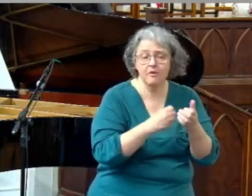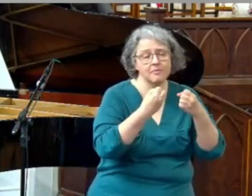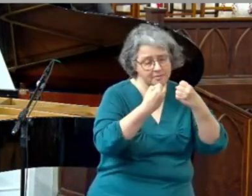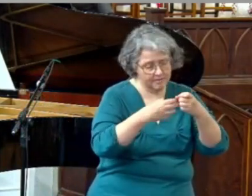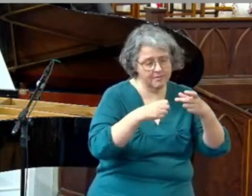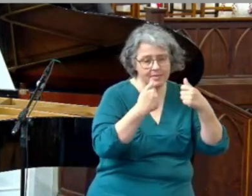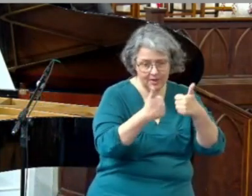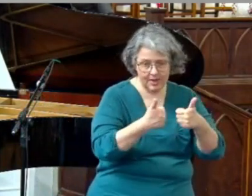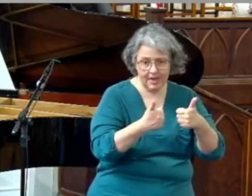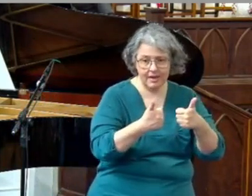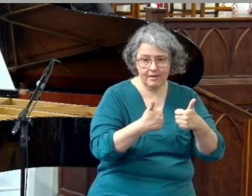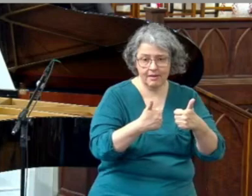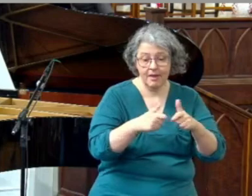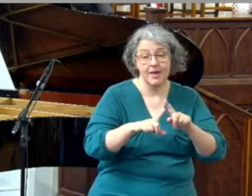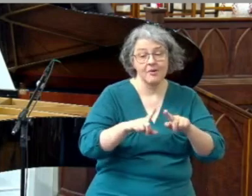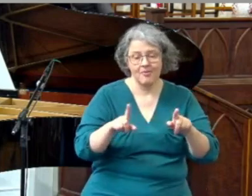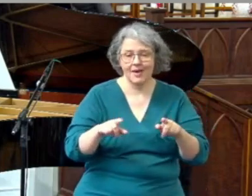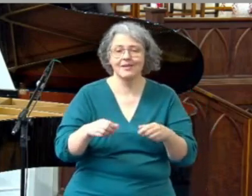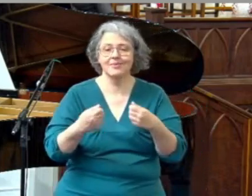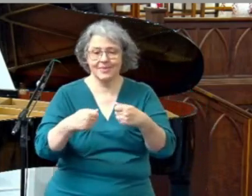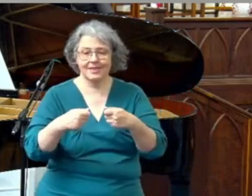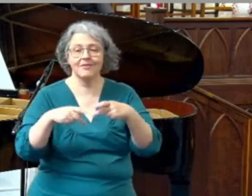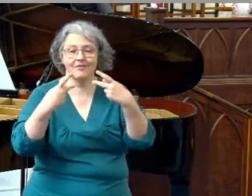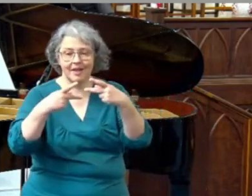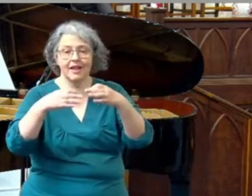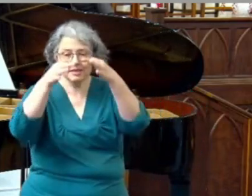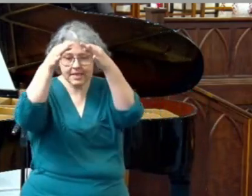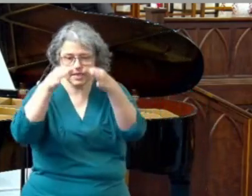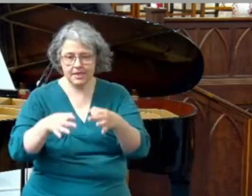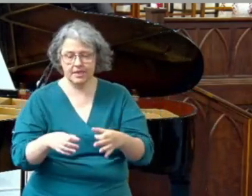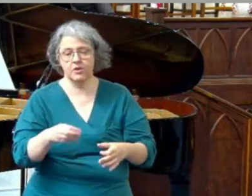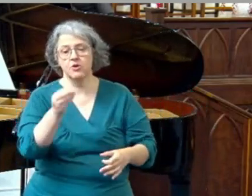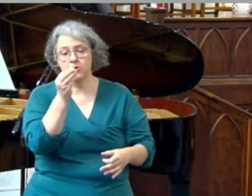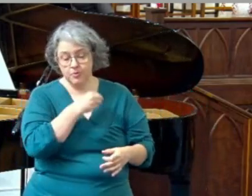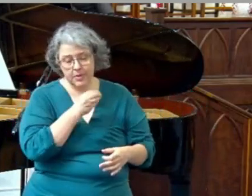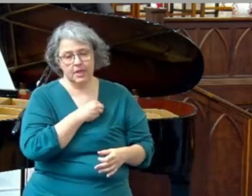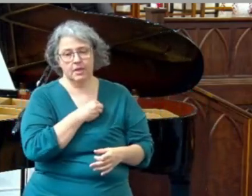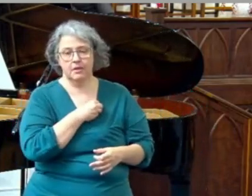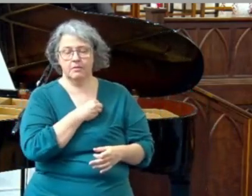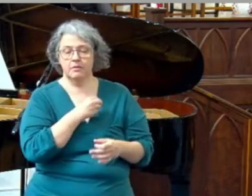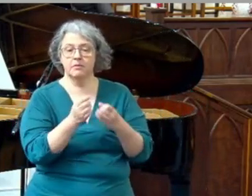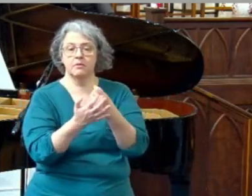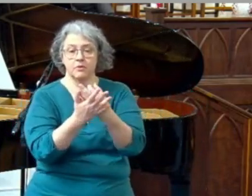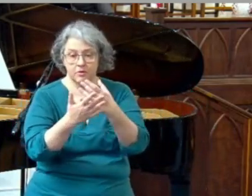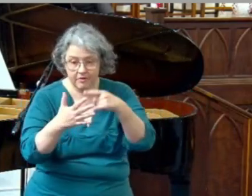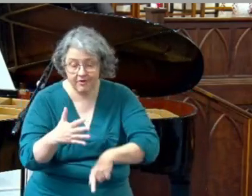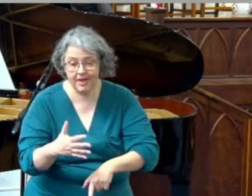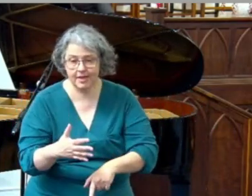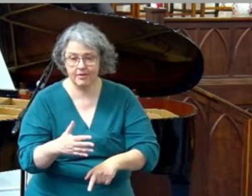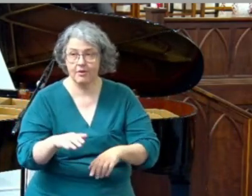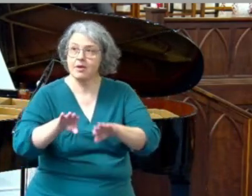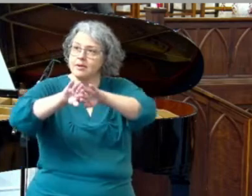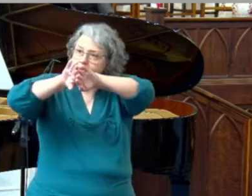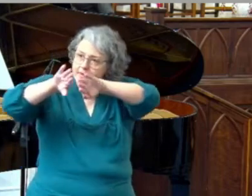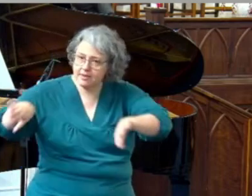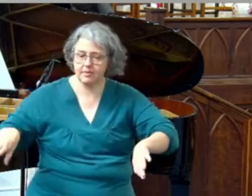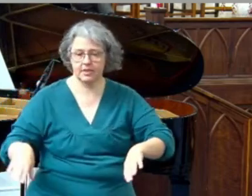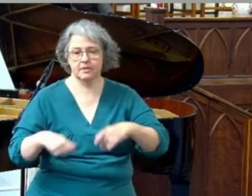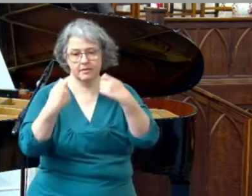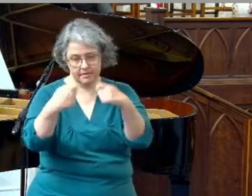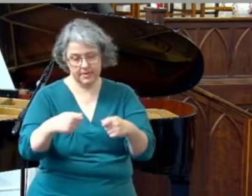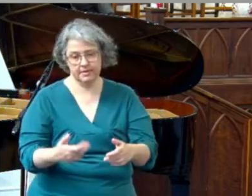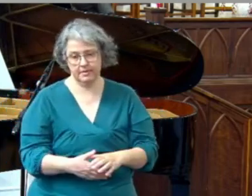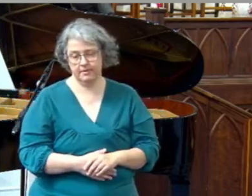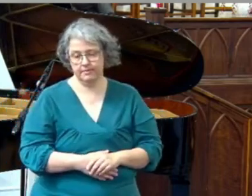de Deus. E por isso são alvos da condenação eterna. Essa é a má notícia.